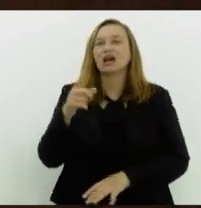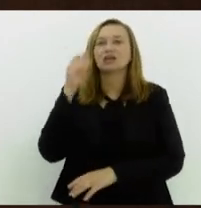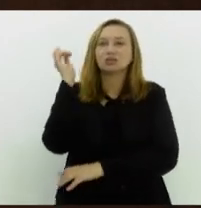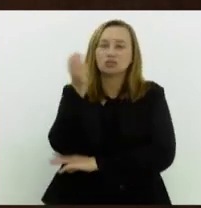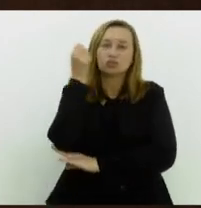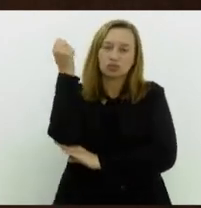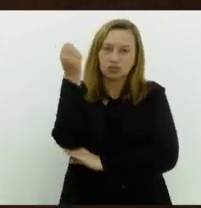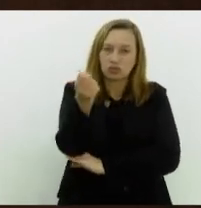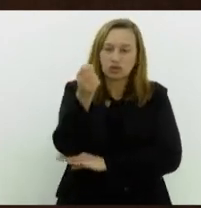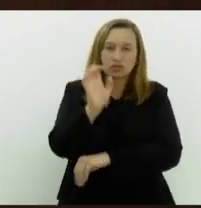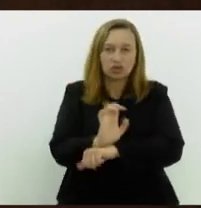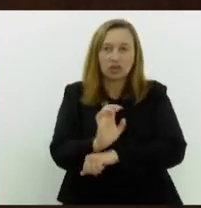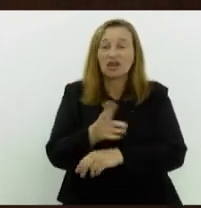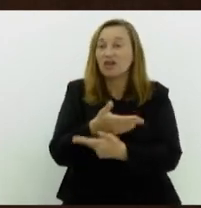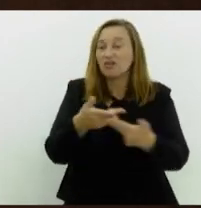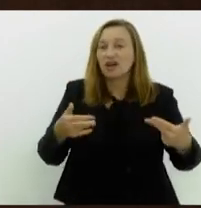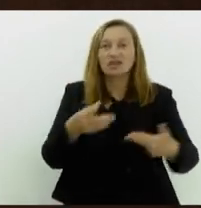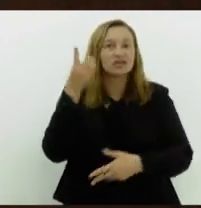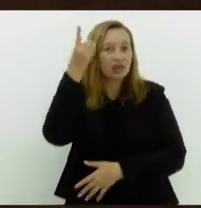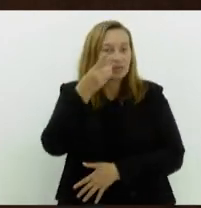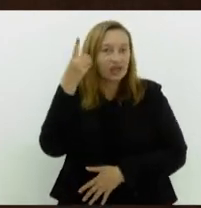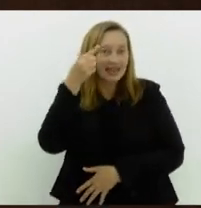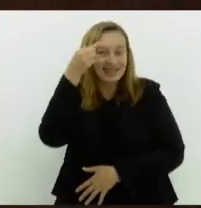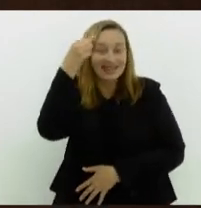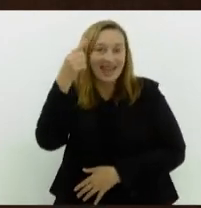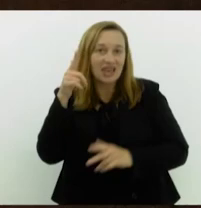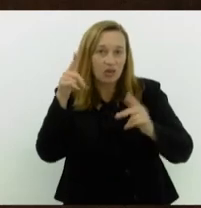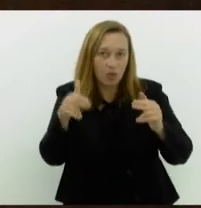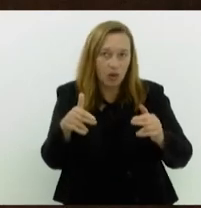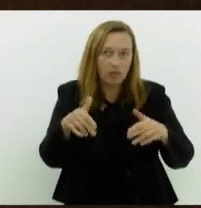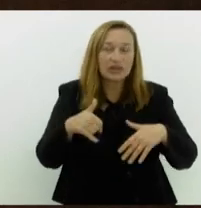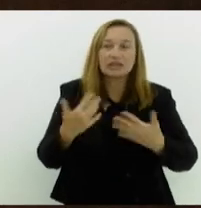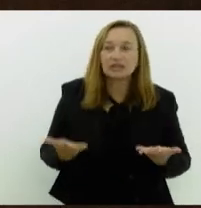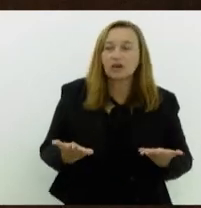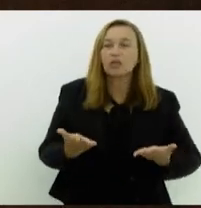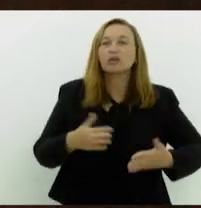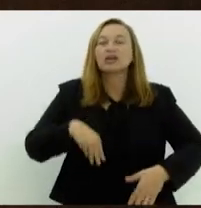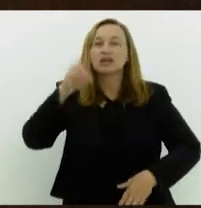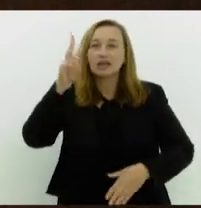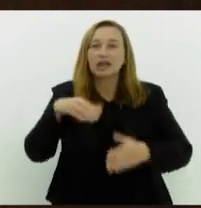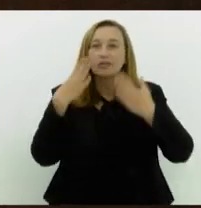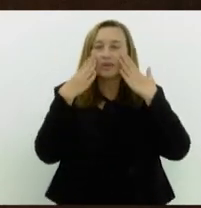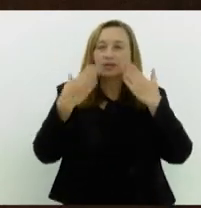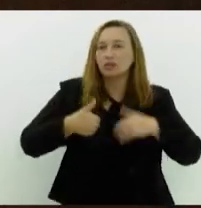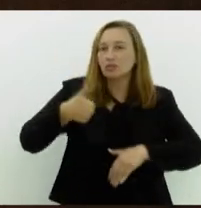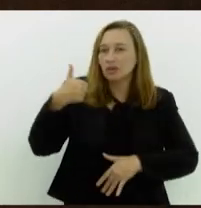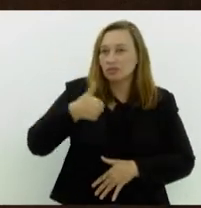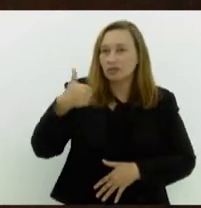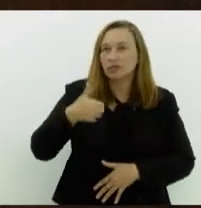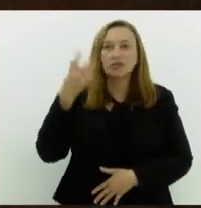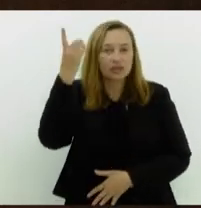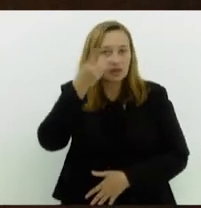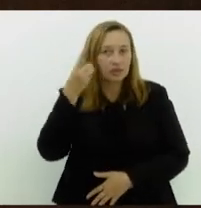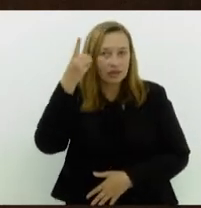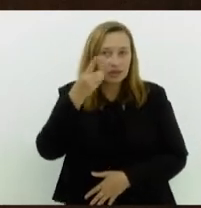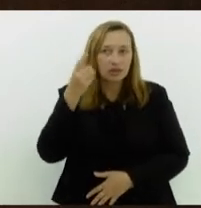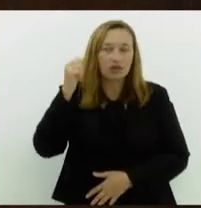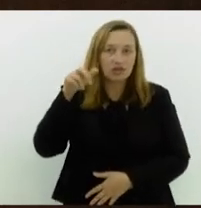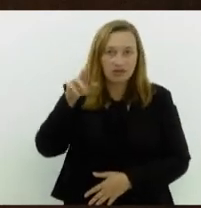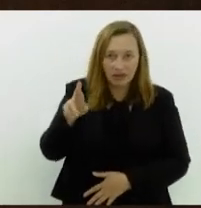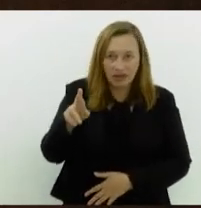Sul. Aí vários deputados tiveram a mesma ideia. Então, quem apresentou em primeiro lugar foi o deputado